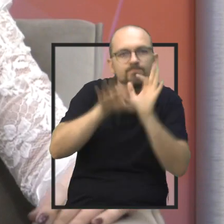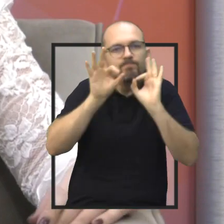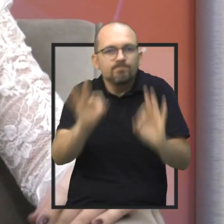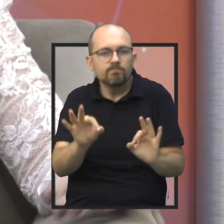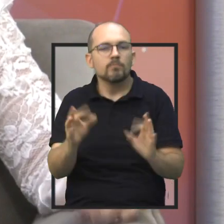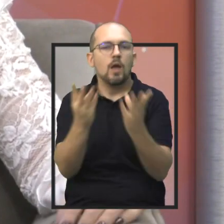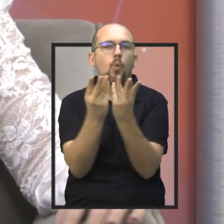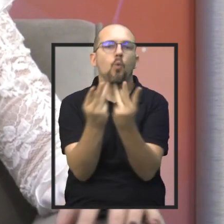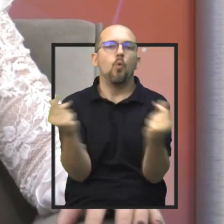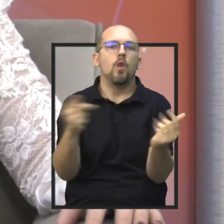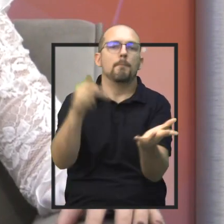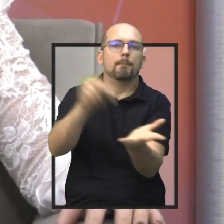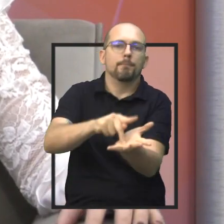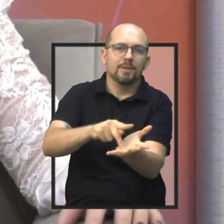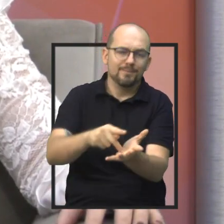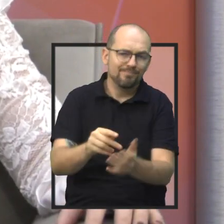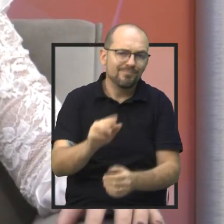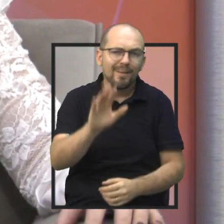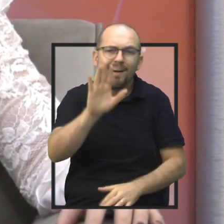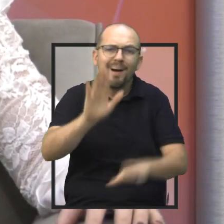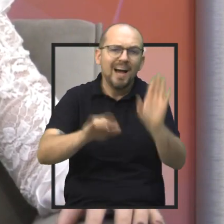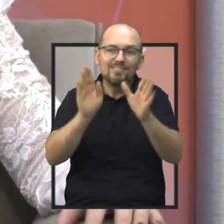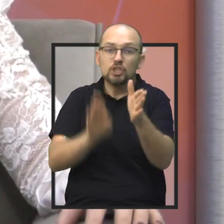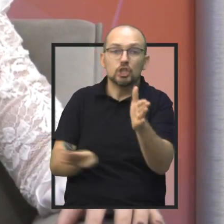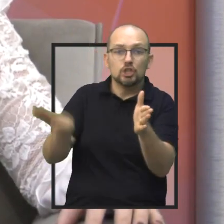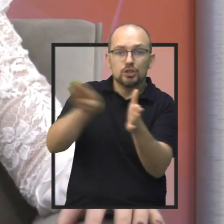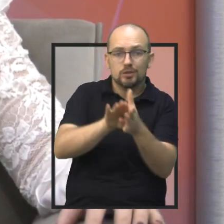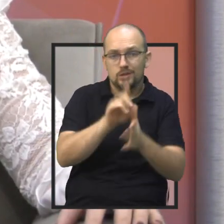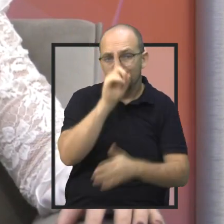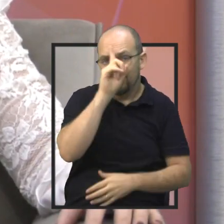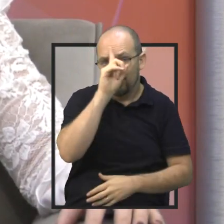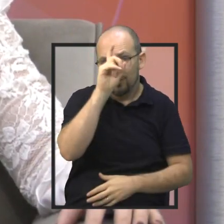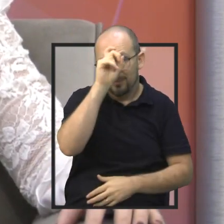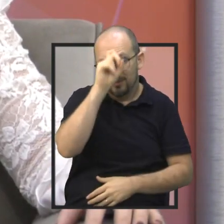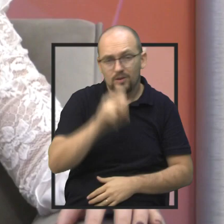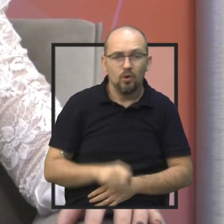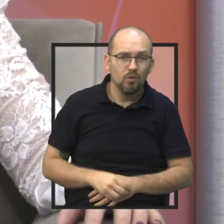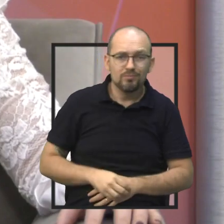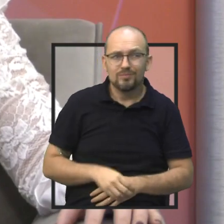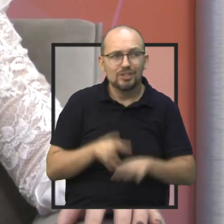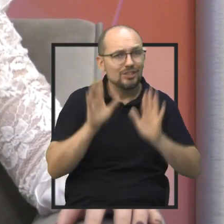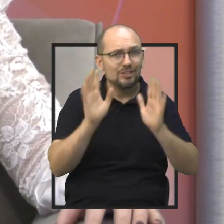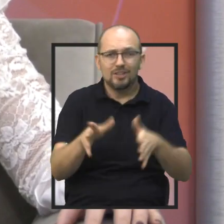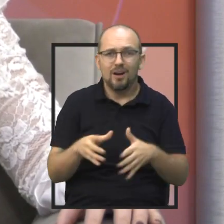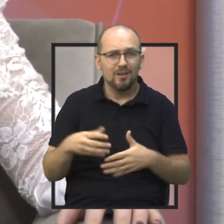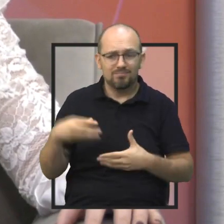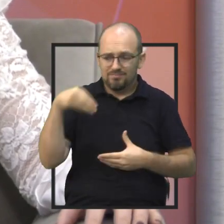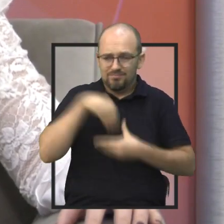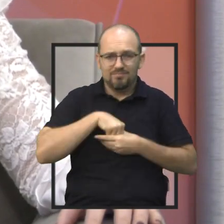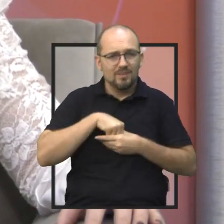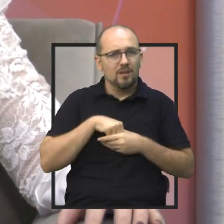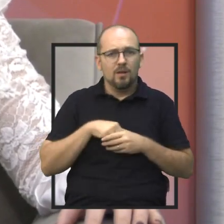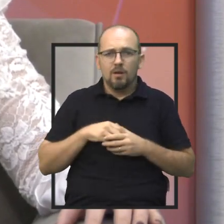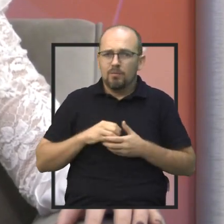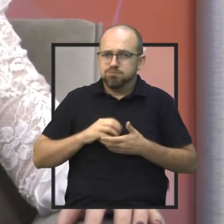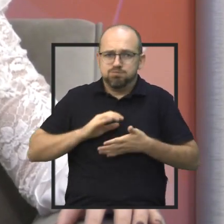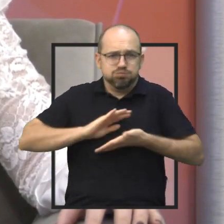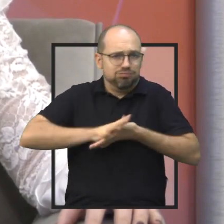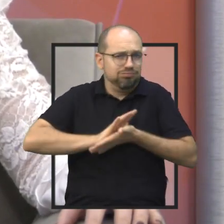forma. Ou até chega no hospital numa fase que já está complicada com essas